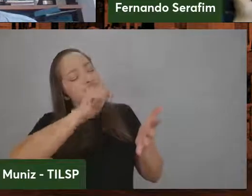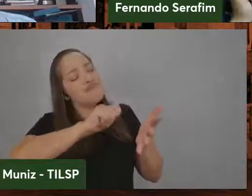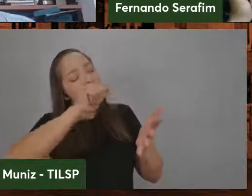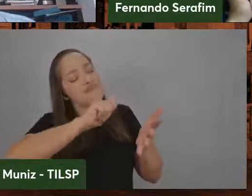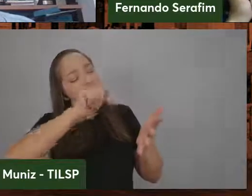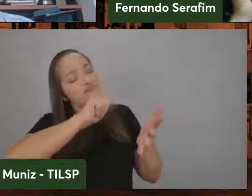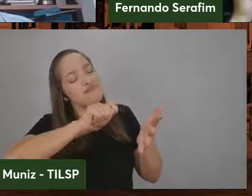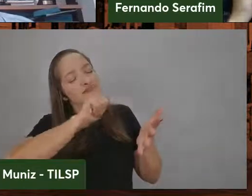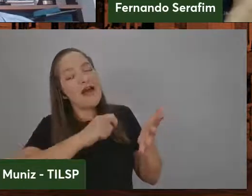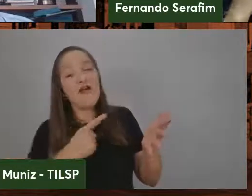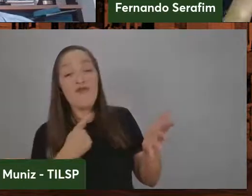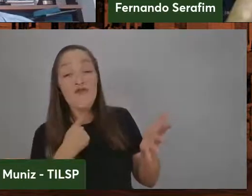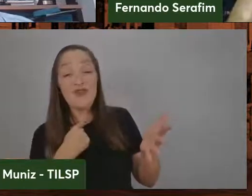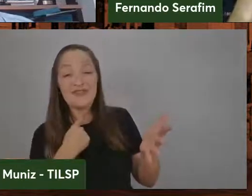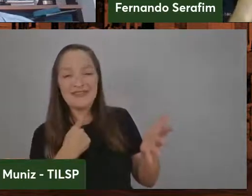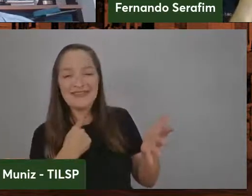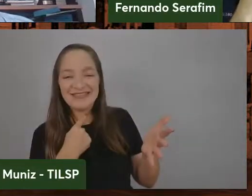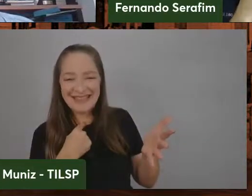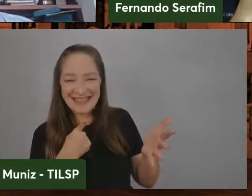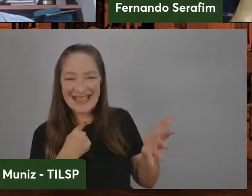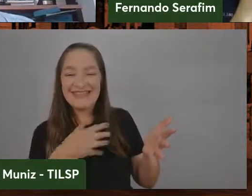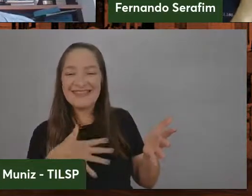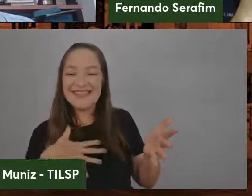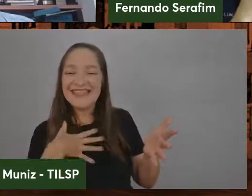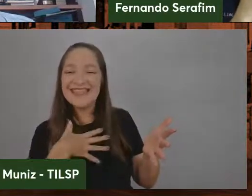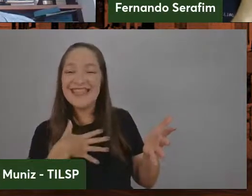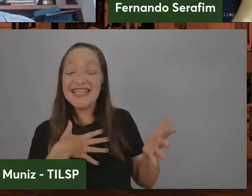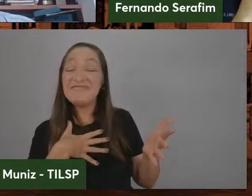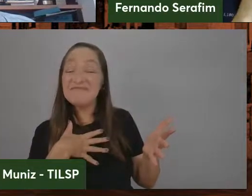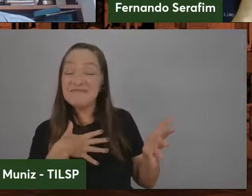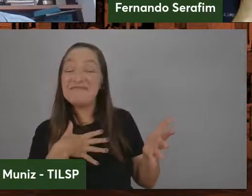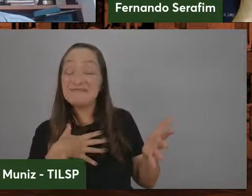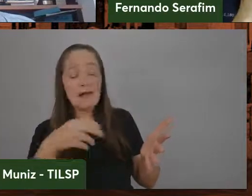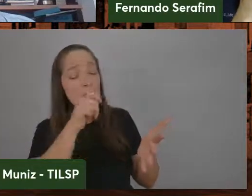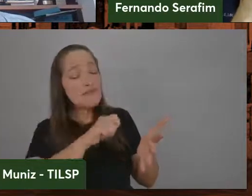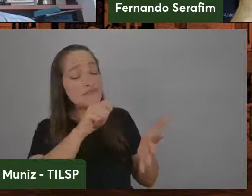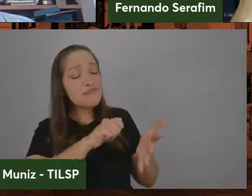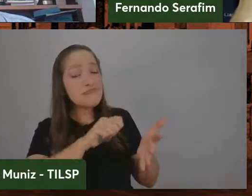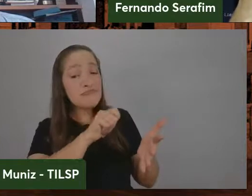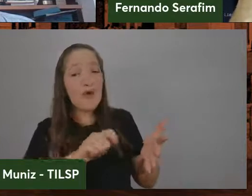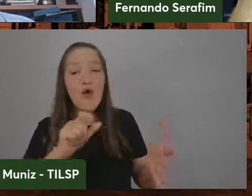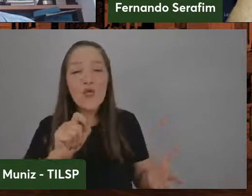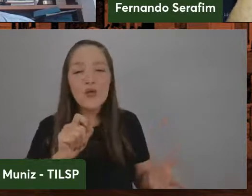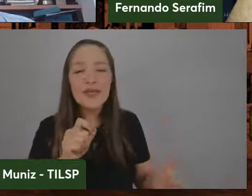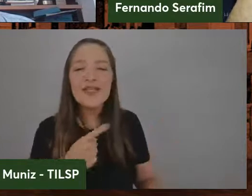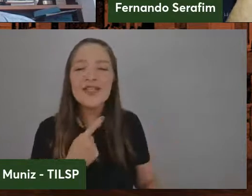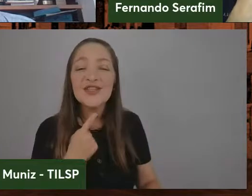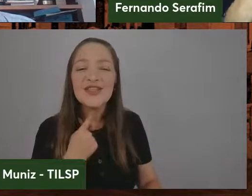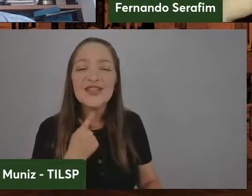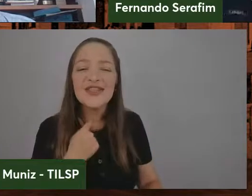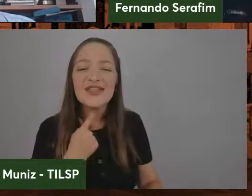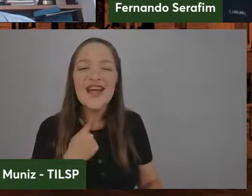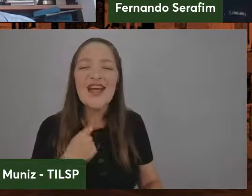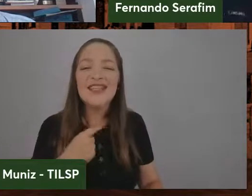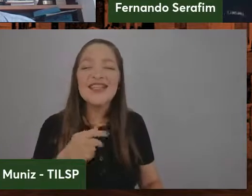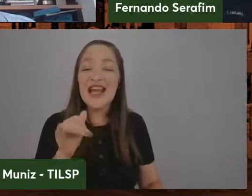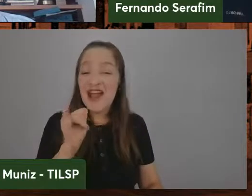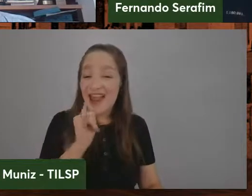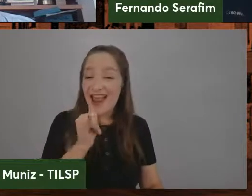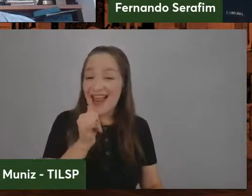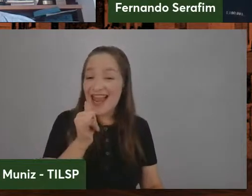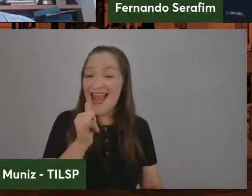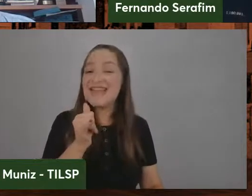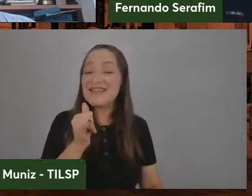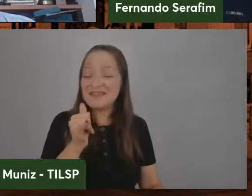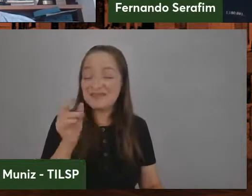muito desejo, porque é isso que move a escrita. É o desejo de contar essa história, né?